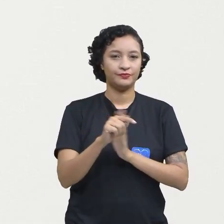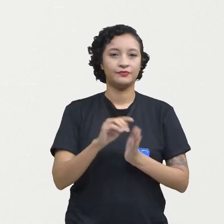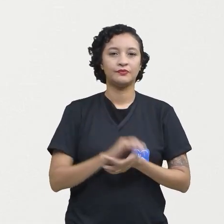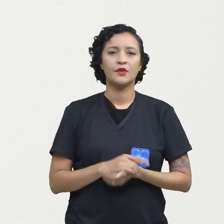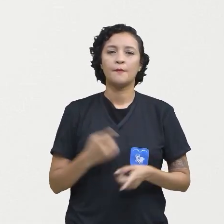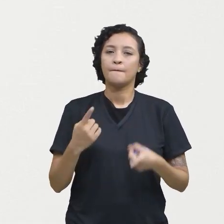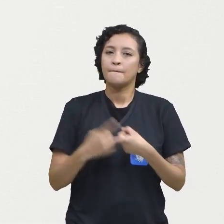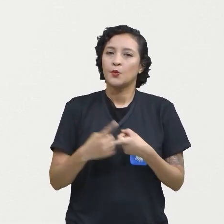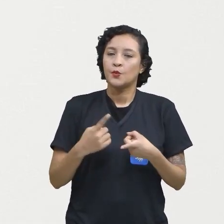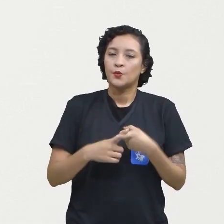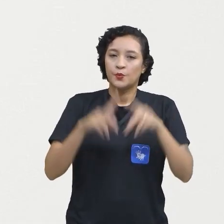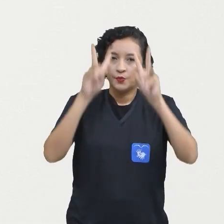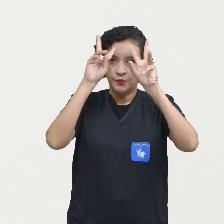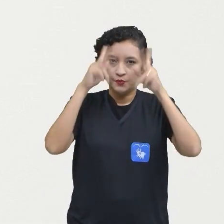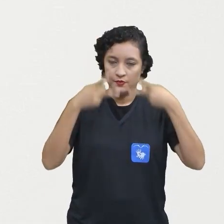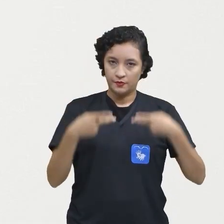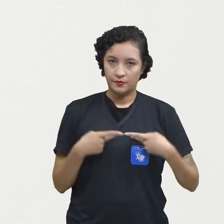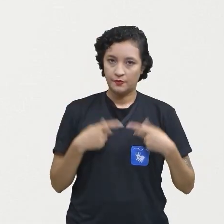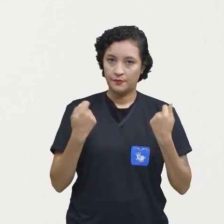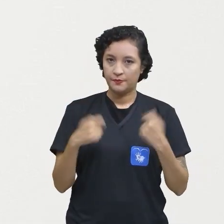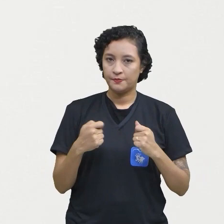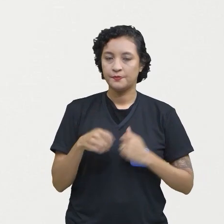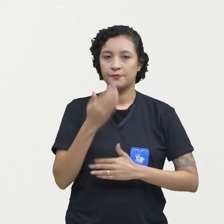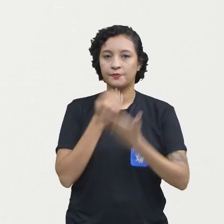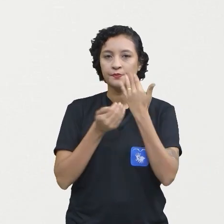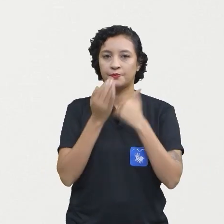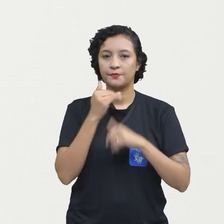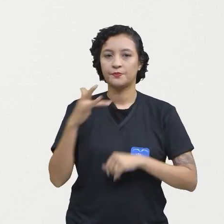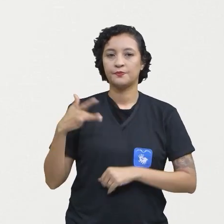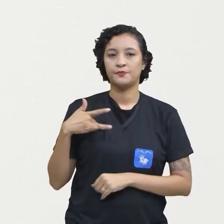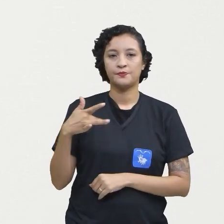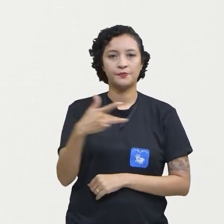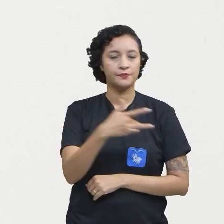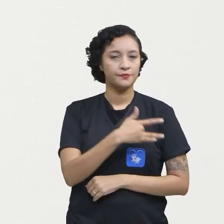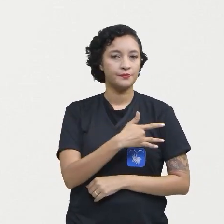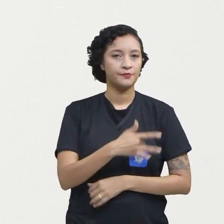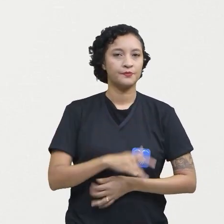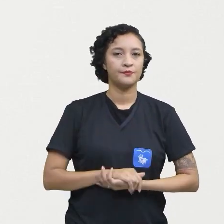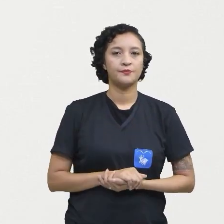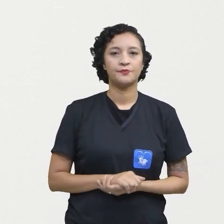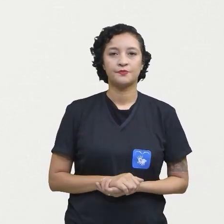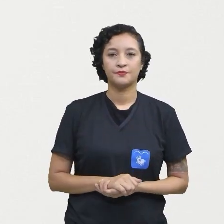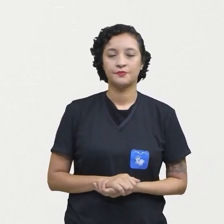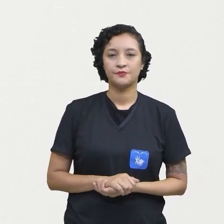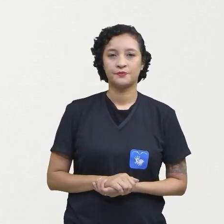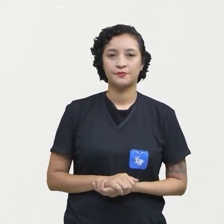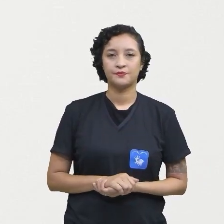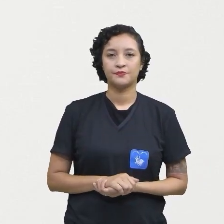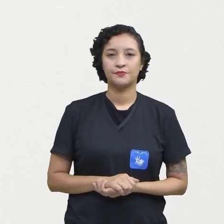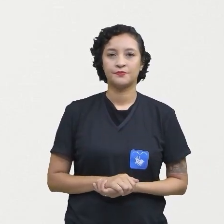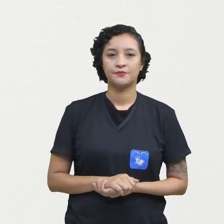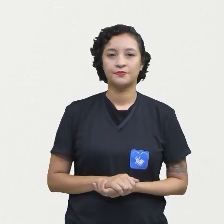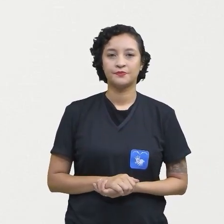Por que o ser humano precisa comer alimentos